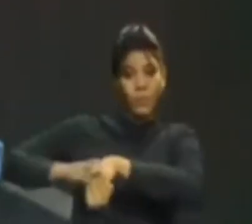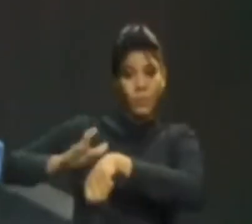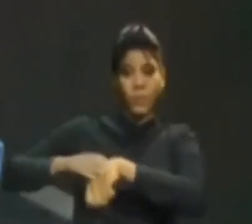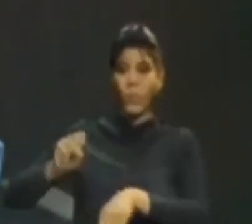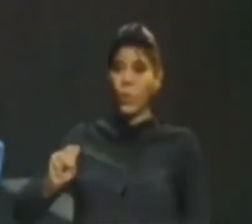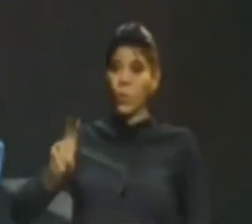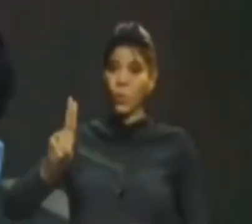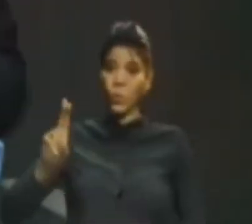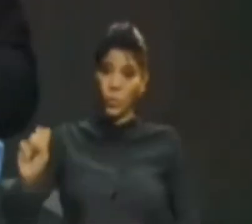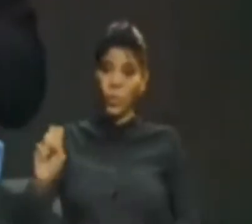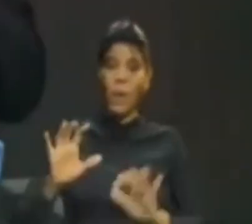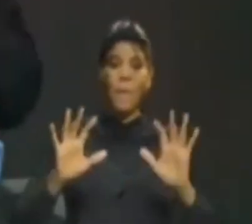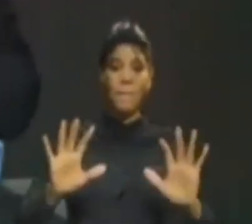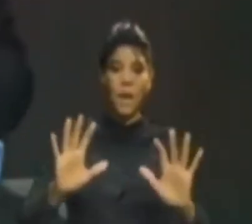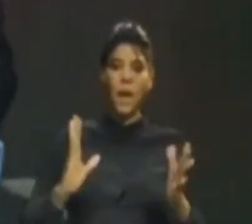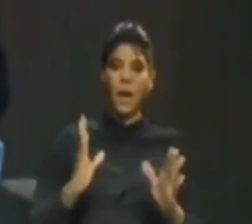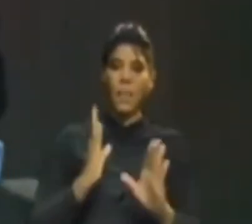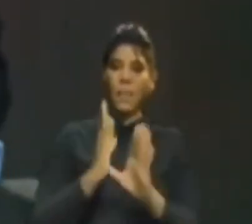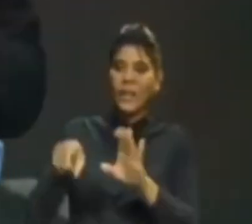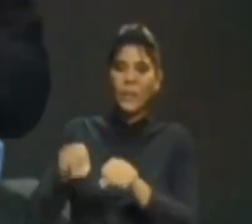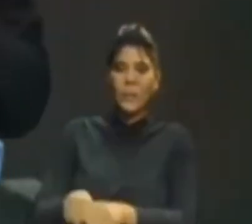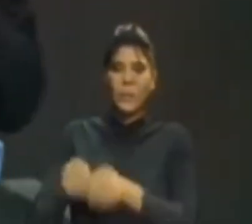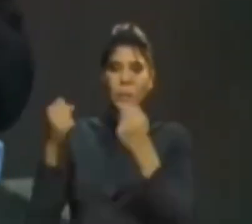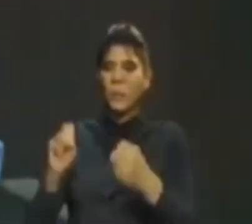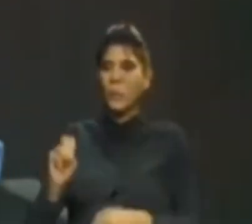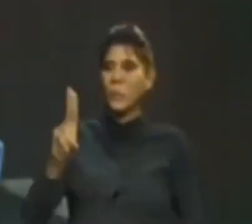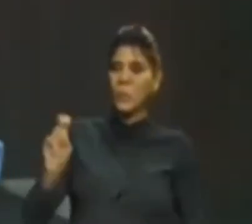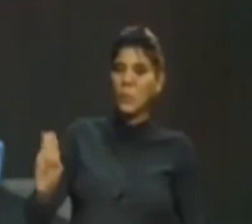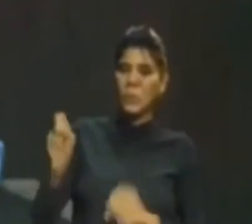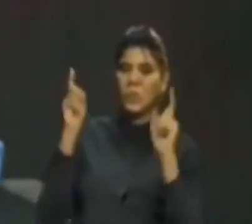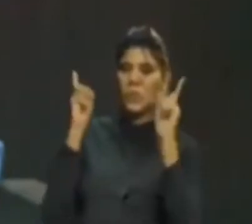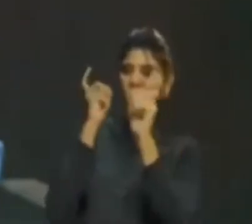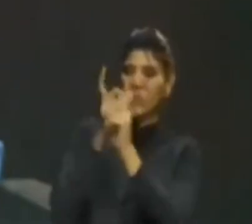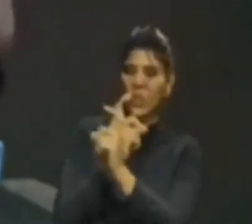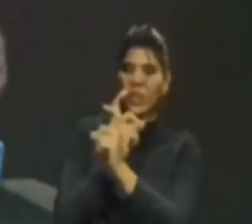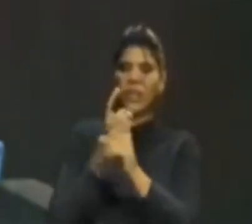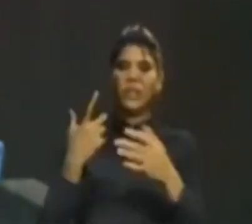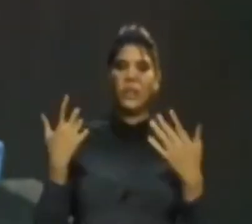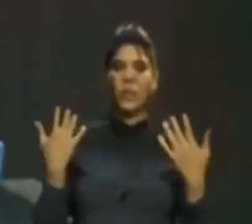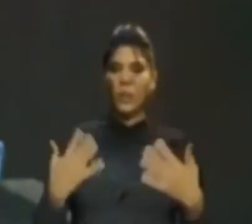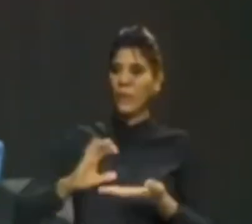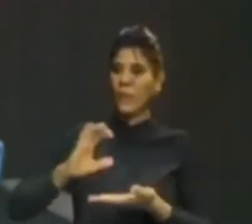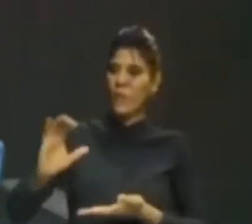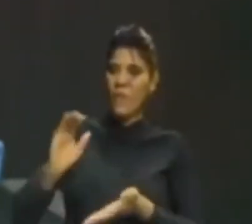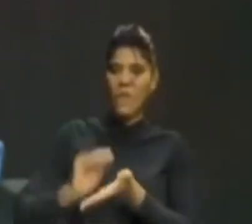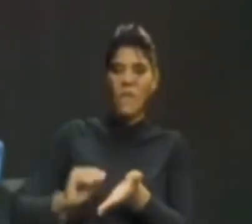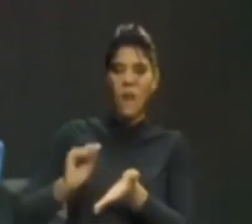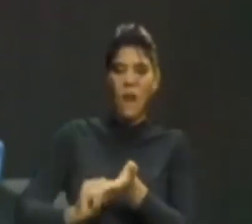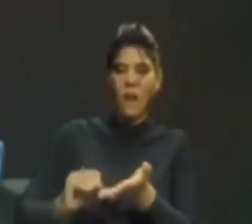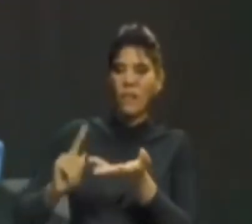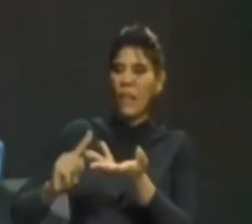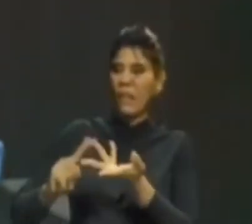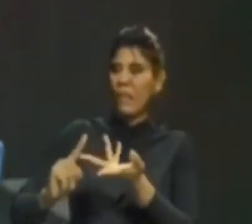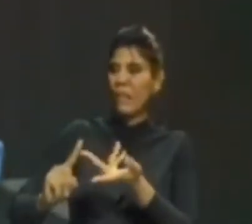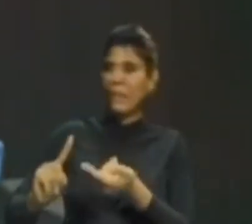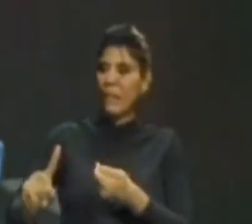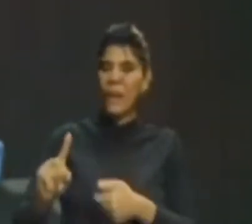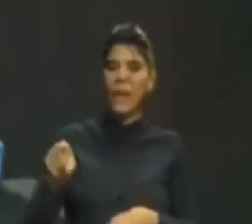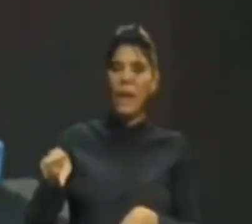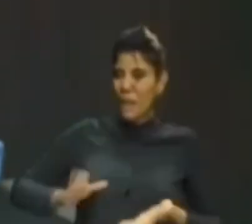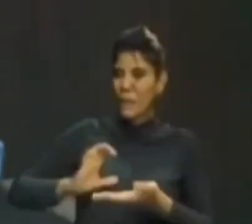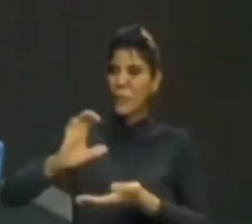sabemos que em razão do descaso com o SUS sabemos que pelo diz financiamento do SUS pelo teto de